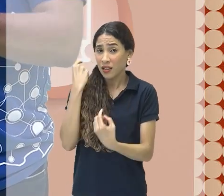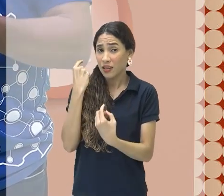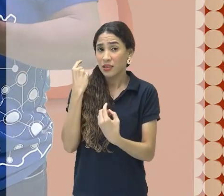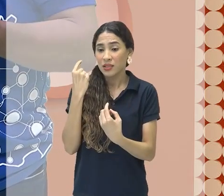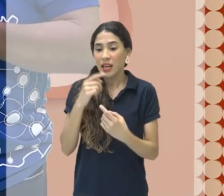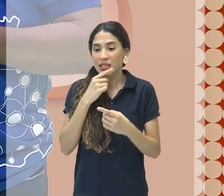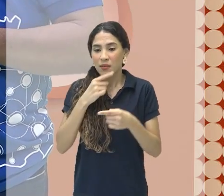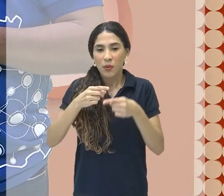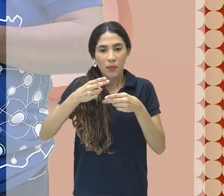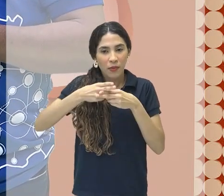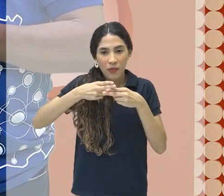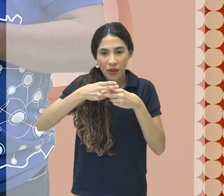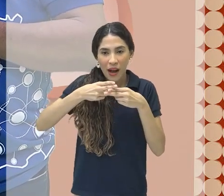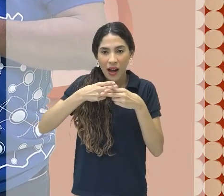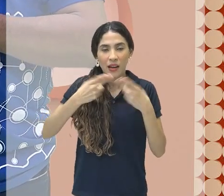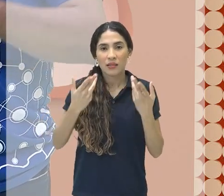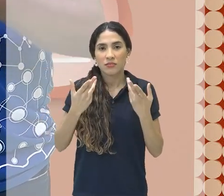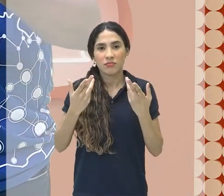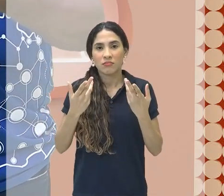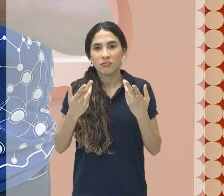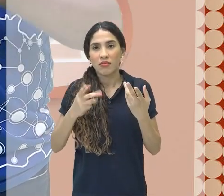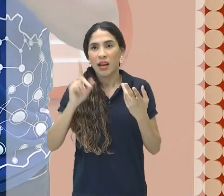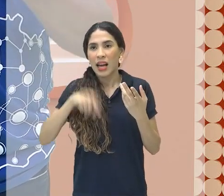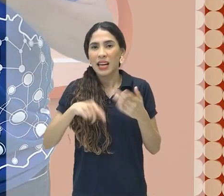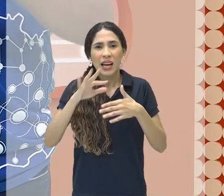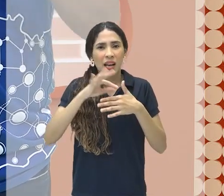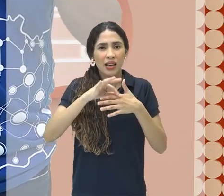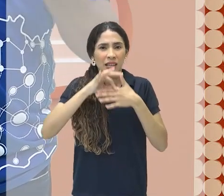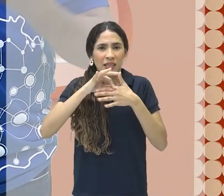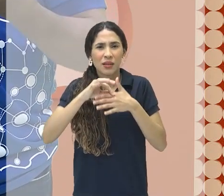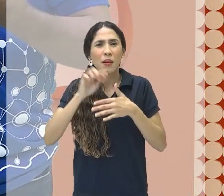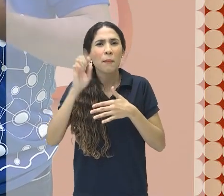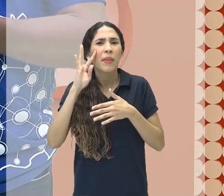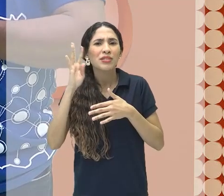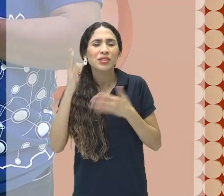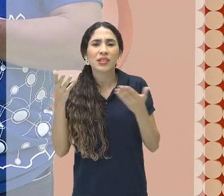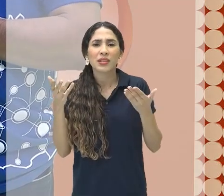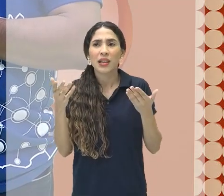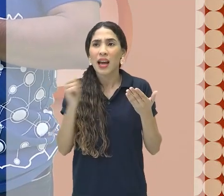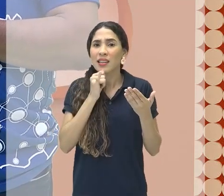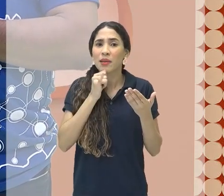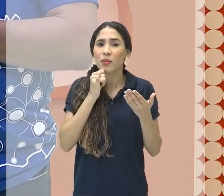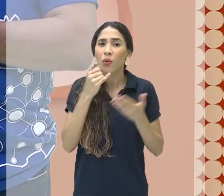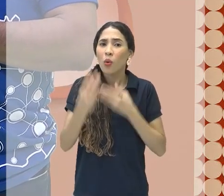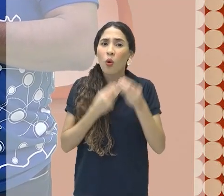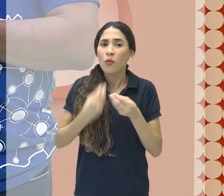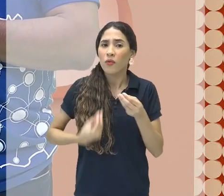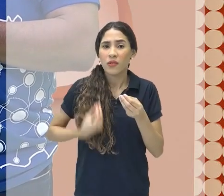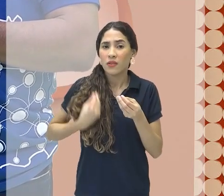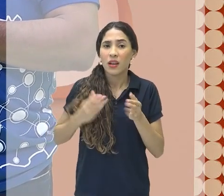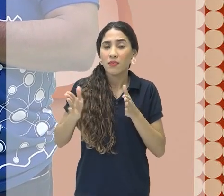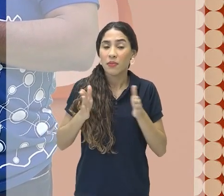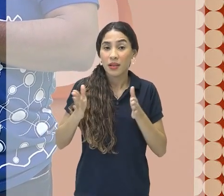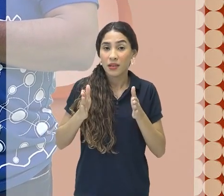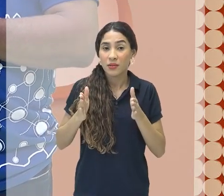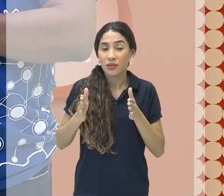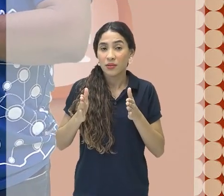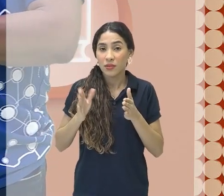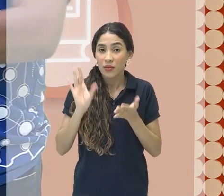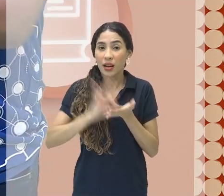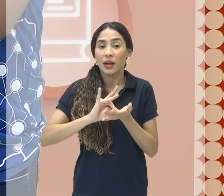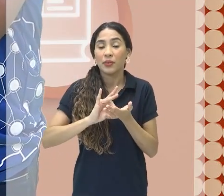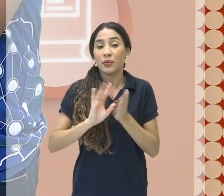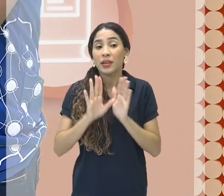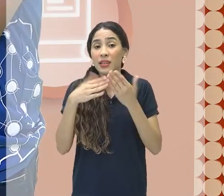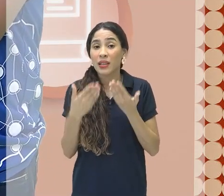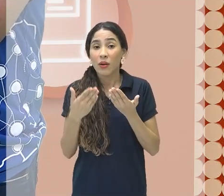Objetos cortantes, né? Então era tudo cru, era tudo. Imagine como é que... E viveram nesse período, né? Isso existiu de fato.